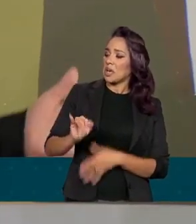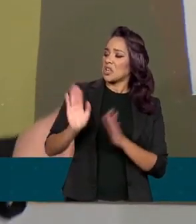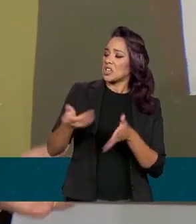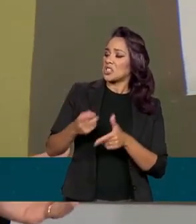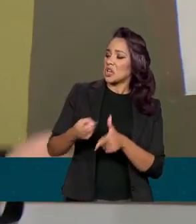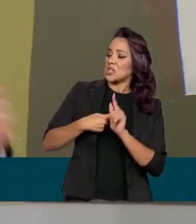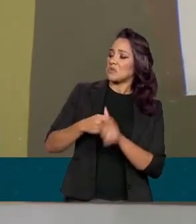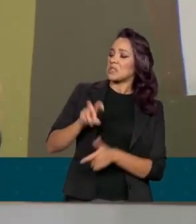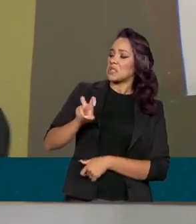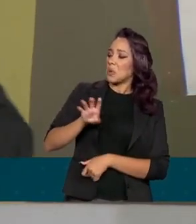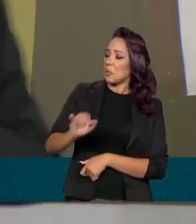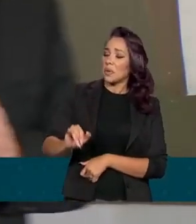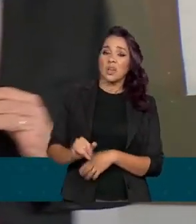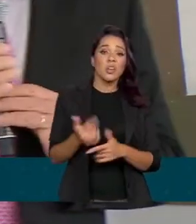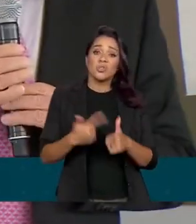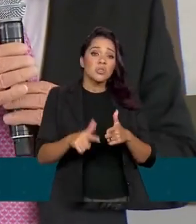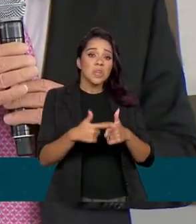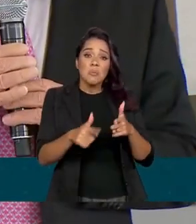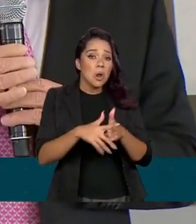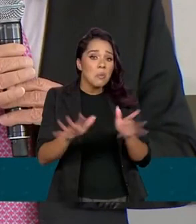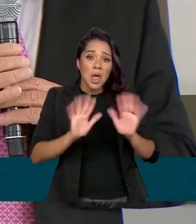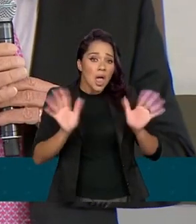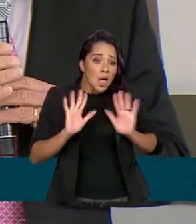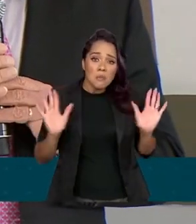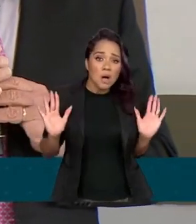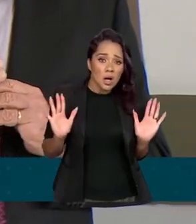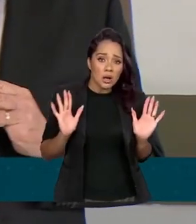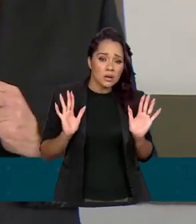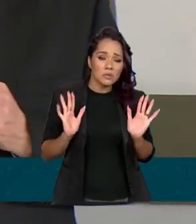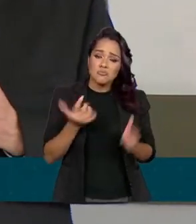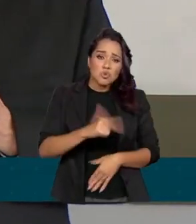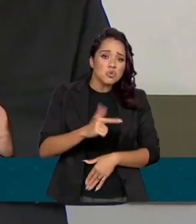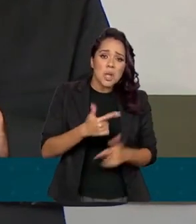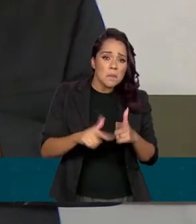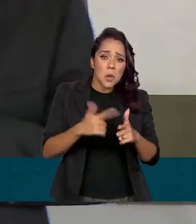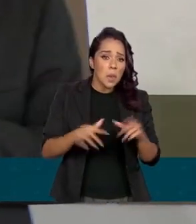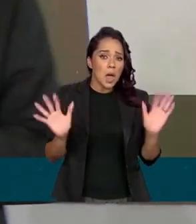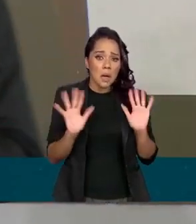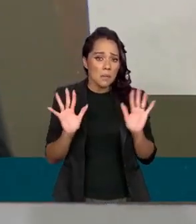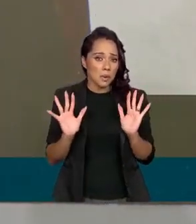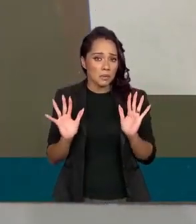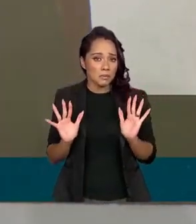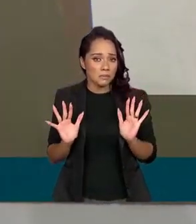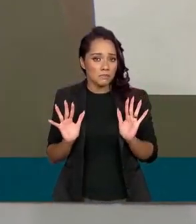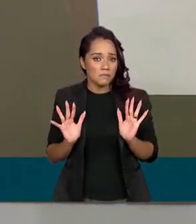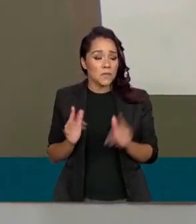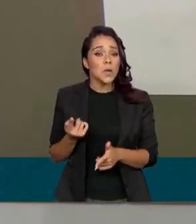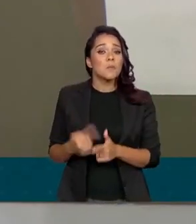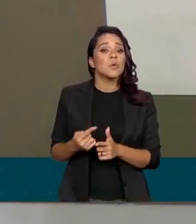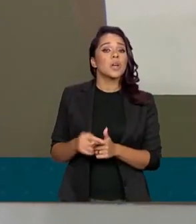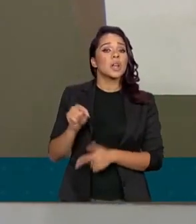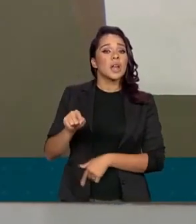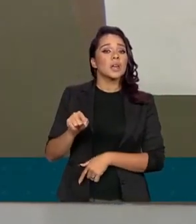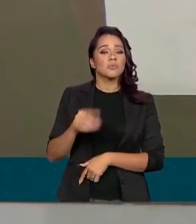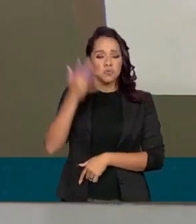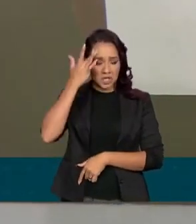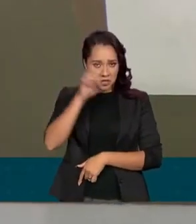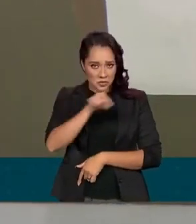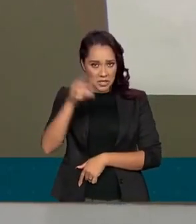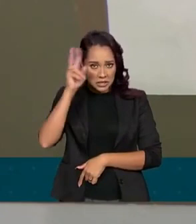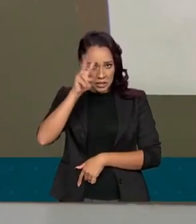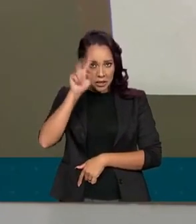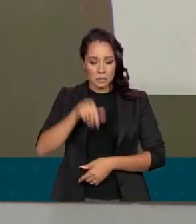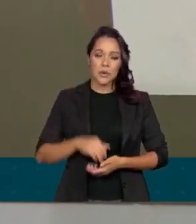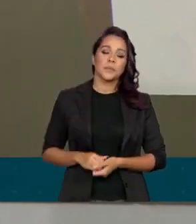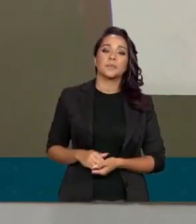uma dívida de 5 bilhões. Não tem problema. Não tem problema. Porque no FIES, eu não sei se vocês se